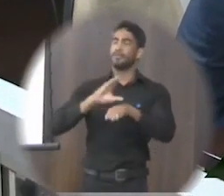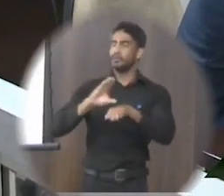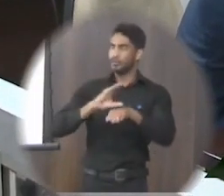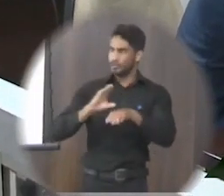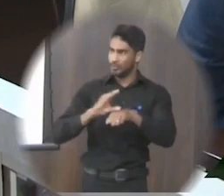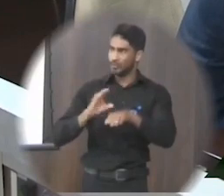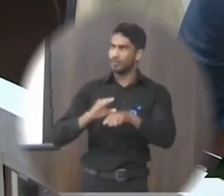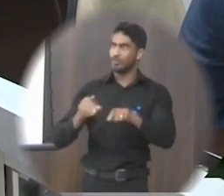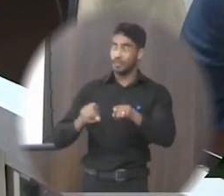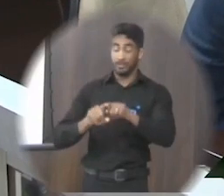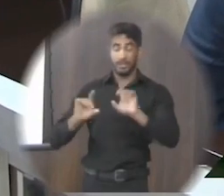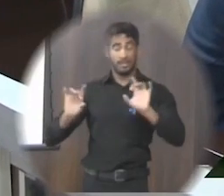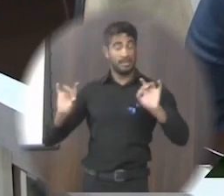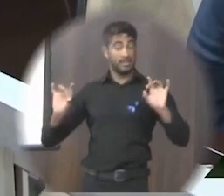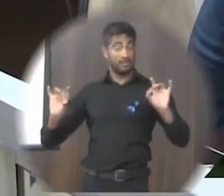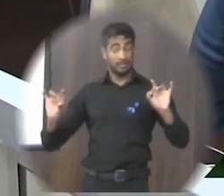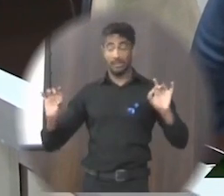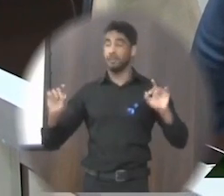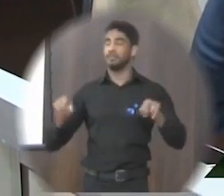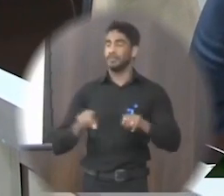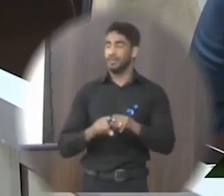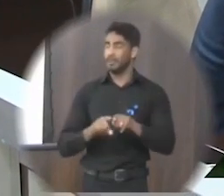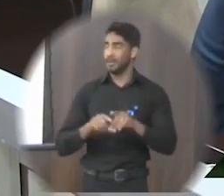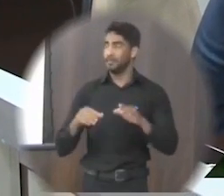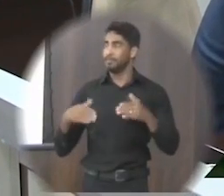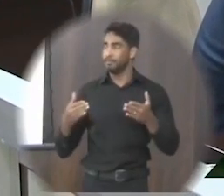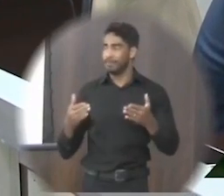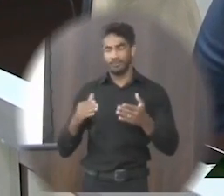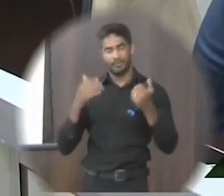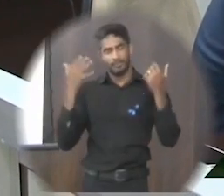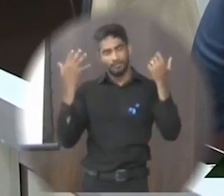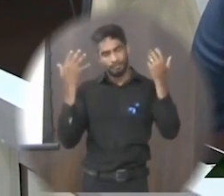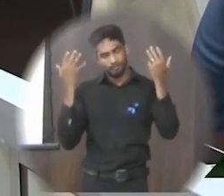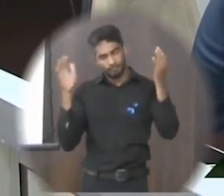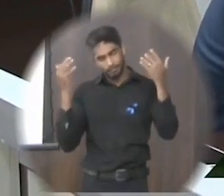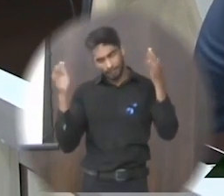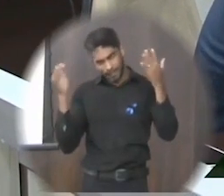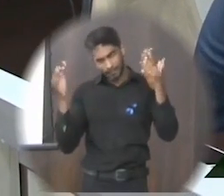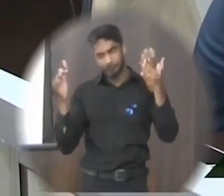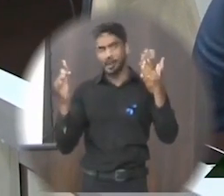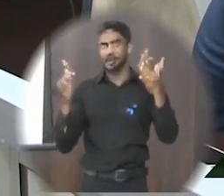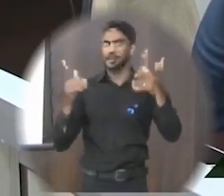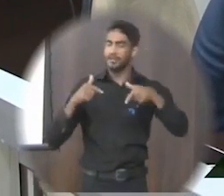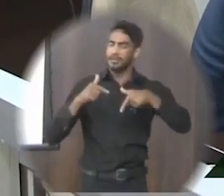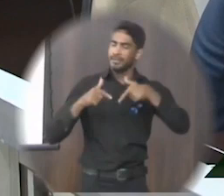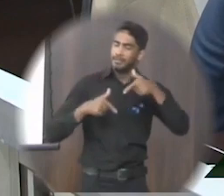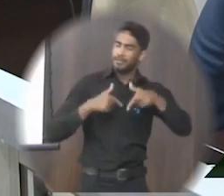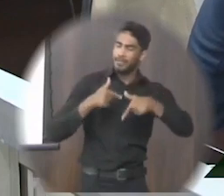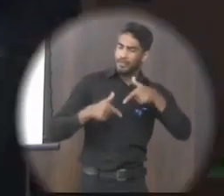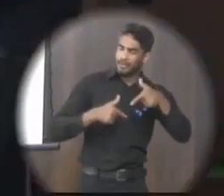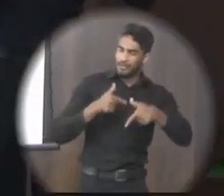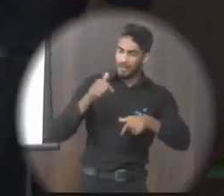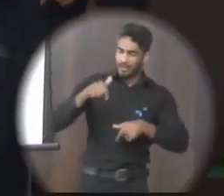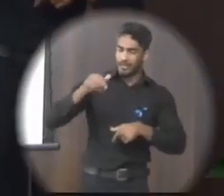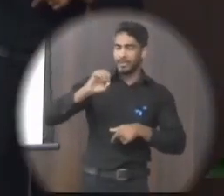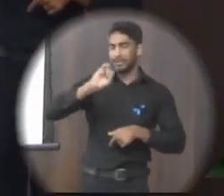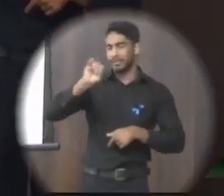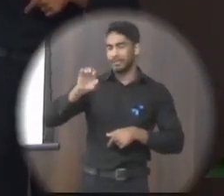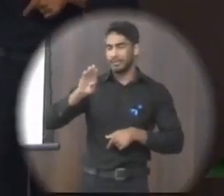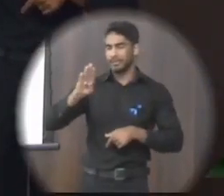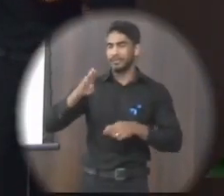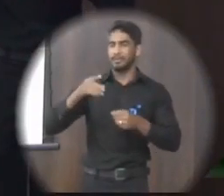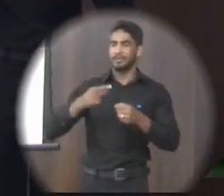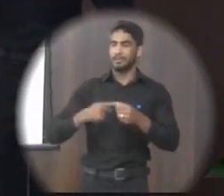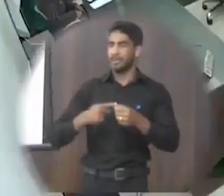né, excelente também. E deixo aqui meus parabéns pelo serviço prestado para nossa sociedade. Obrigado, vereador. Obrigado. Com a